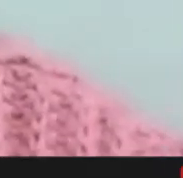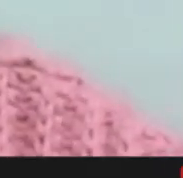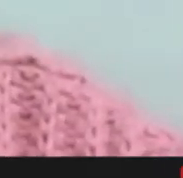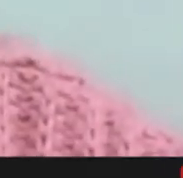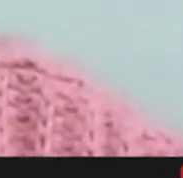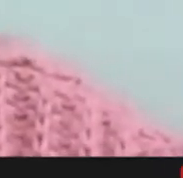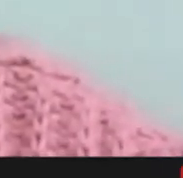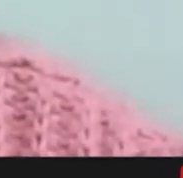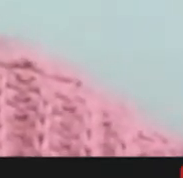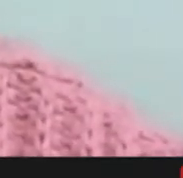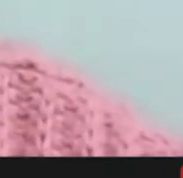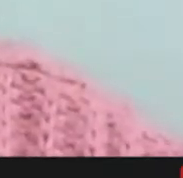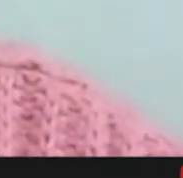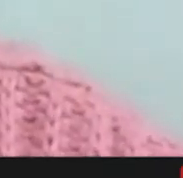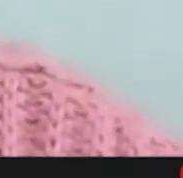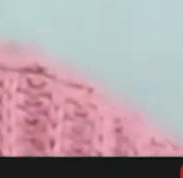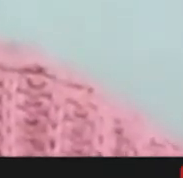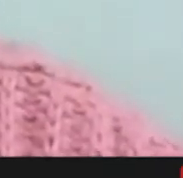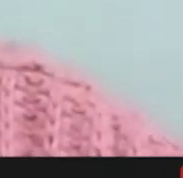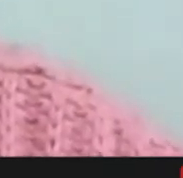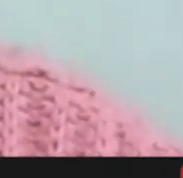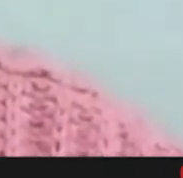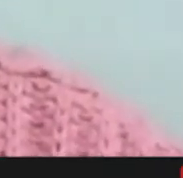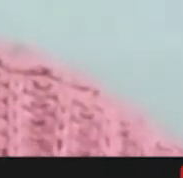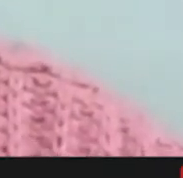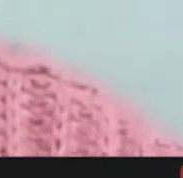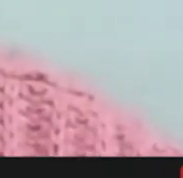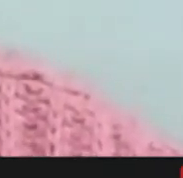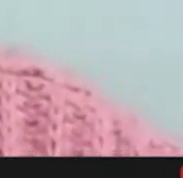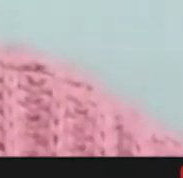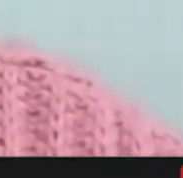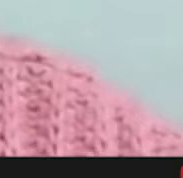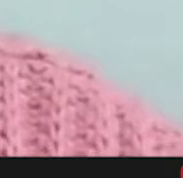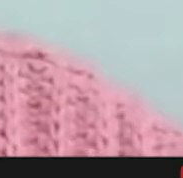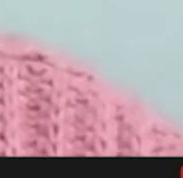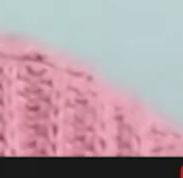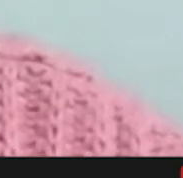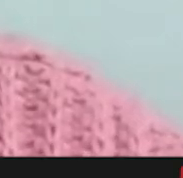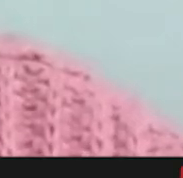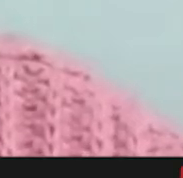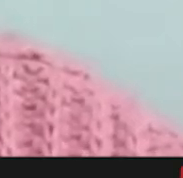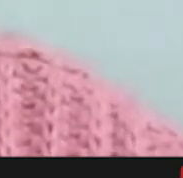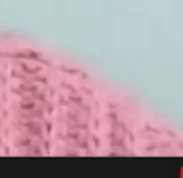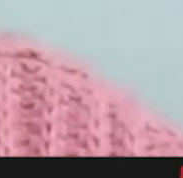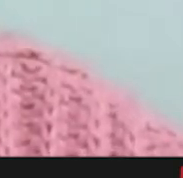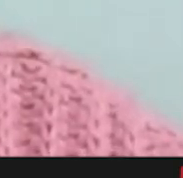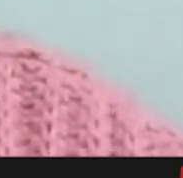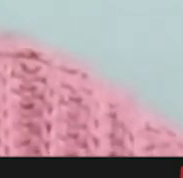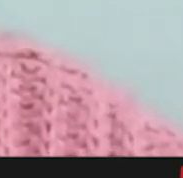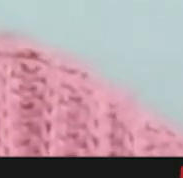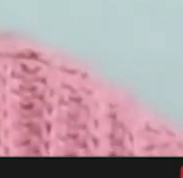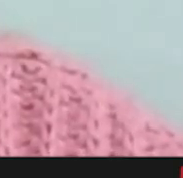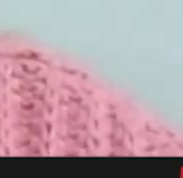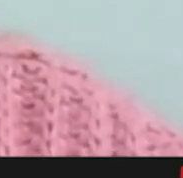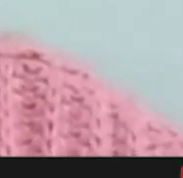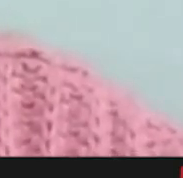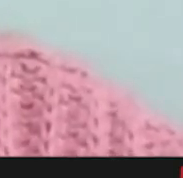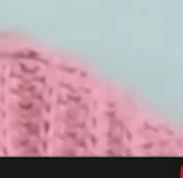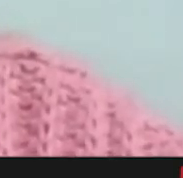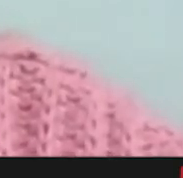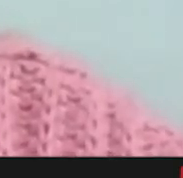gente aprendeu a expressar durante a vida toda, né? Mas num momento como esse, nós temos que ter